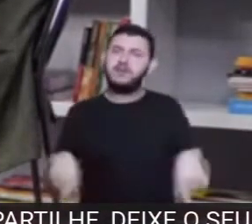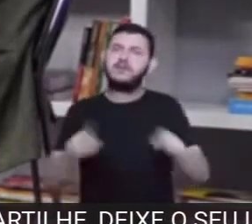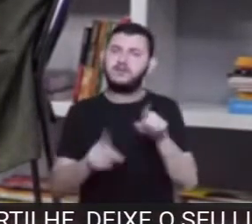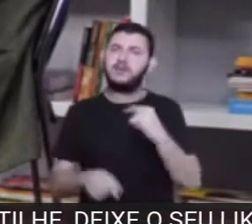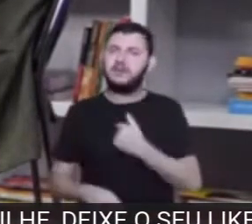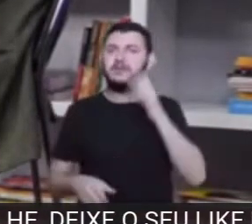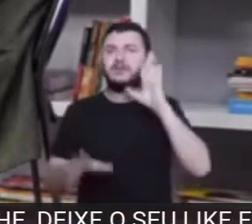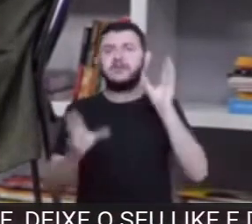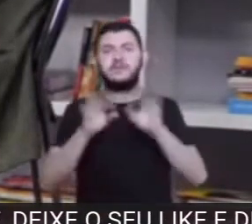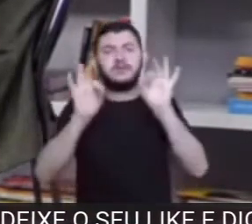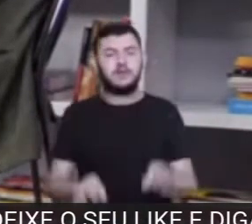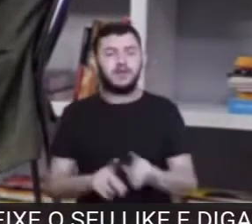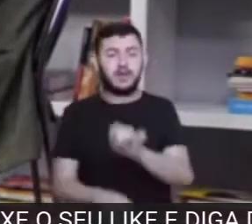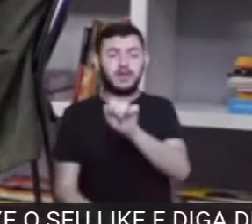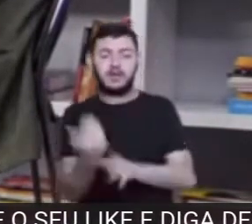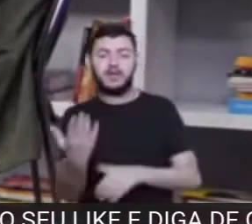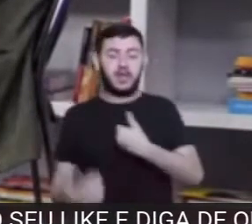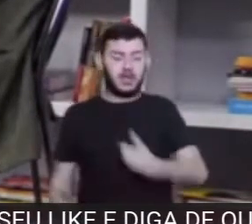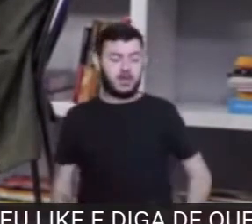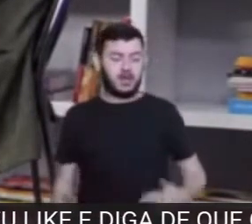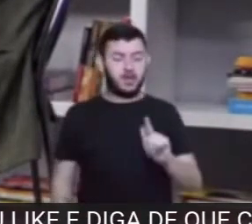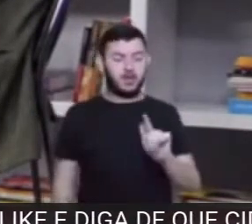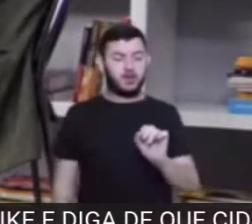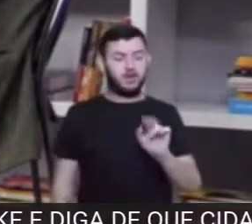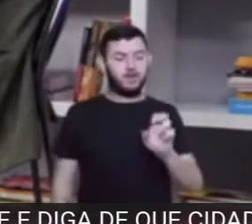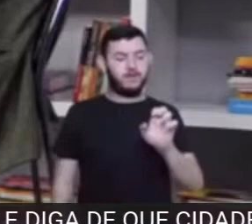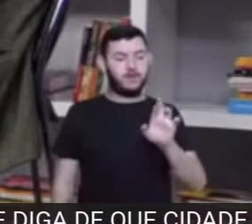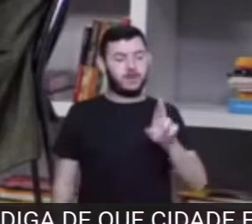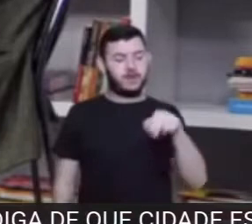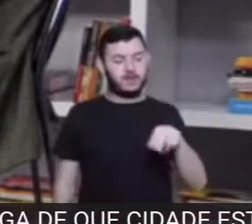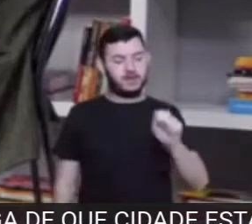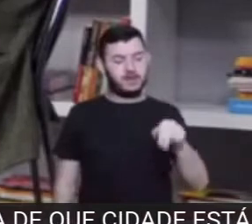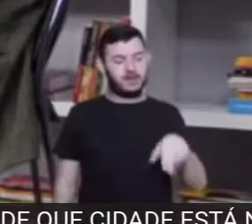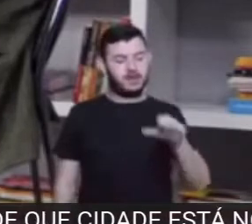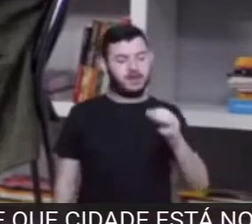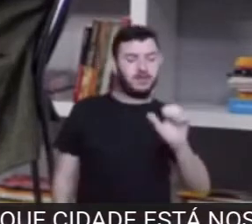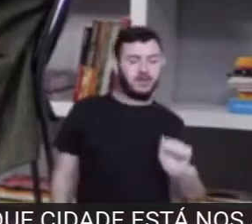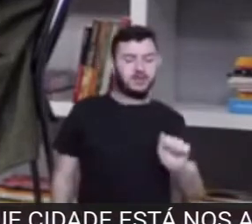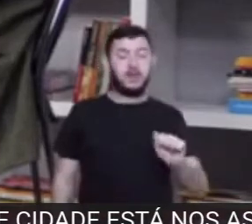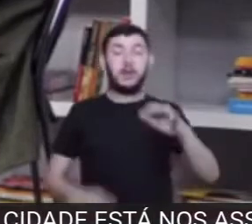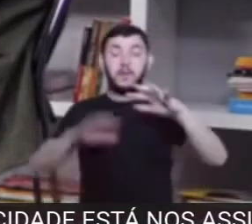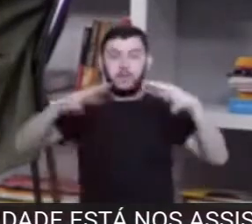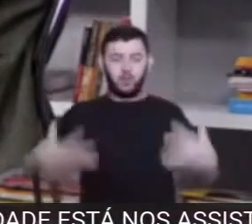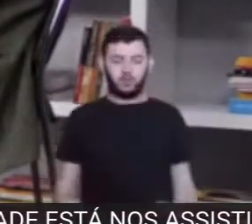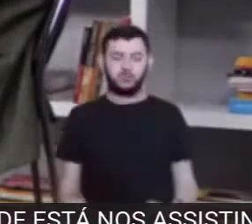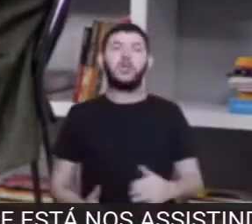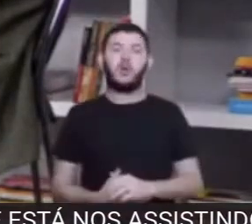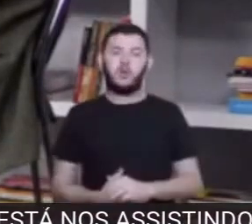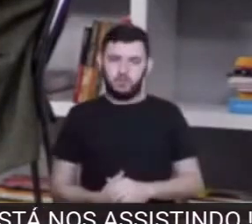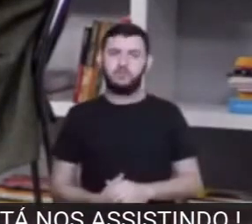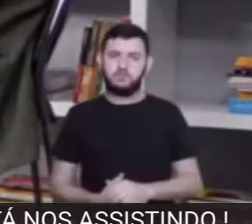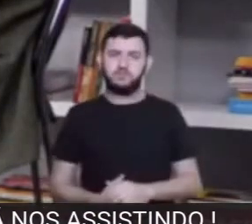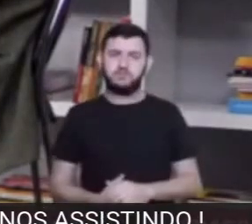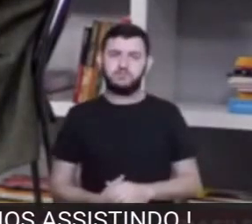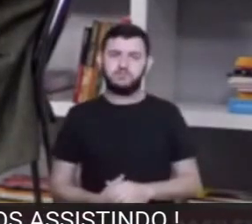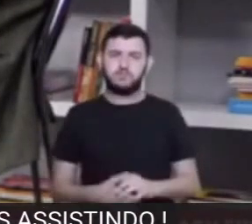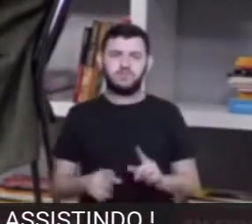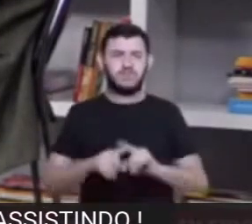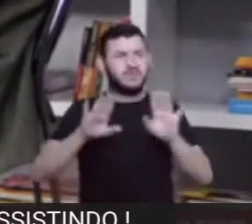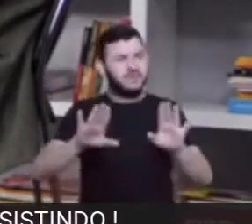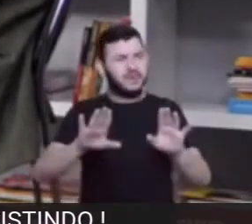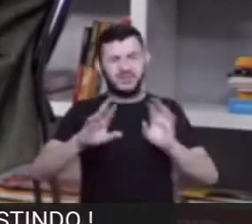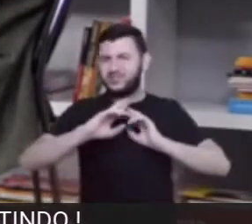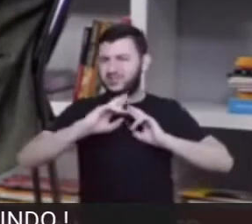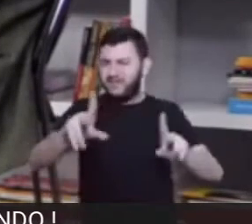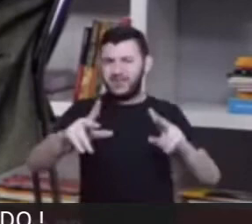nova governança mundial. Ou seja, nós não podemos ter uma governança que teve em 1948 a